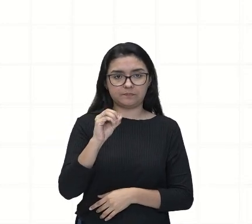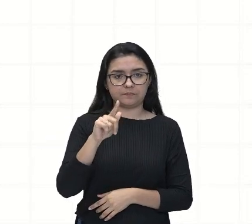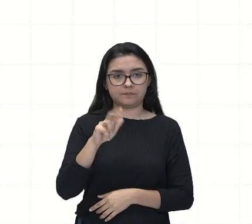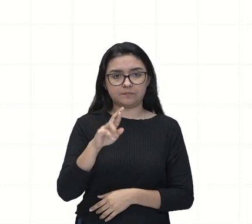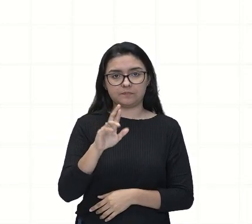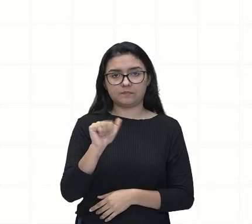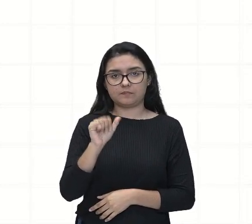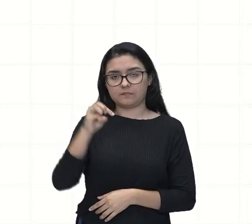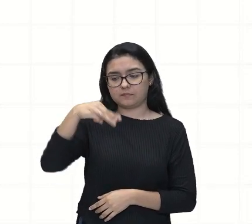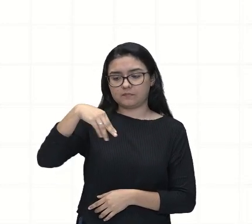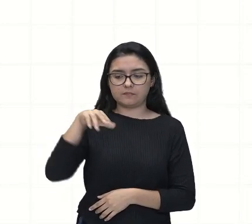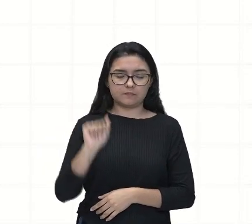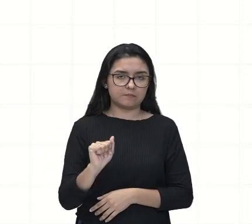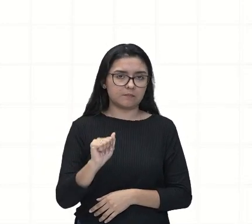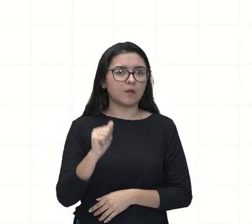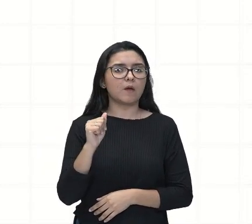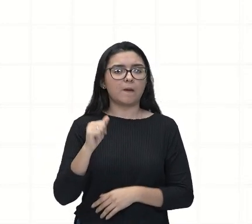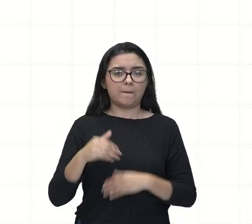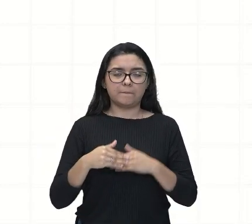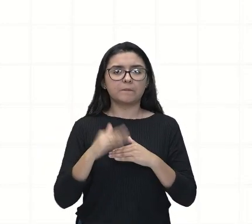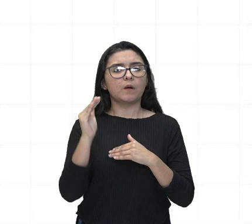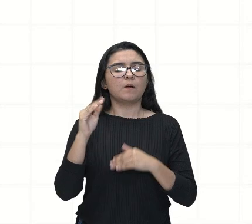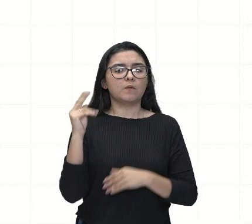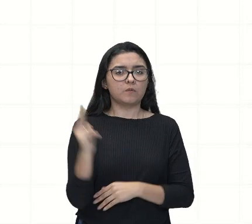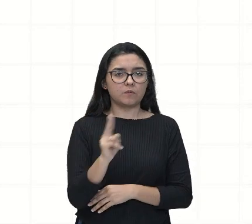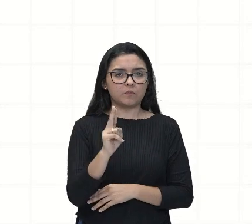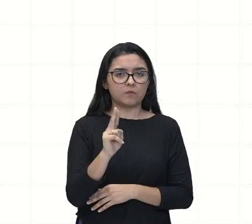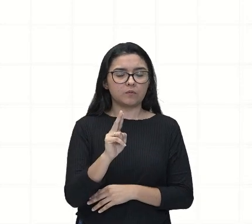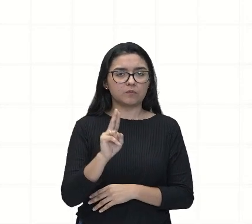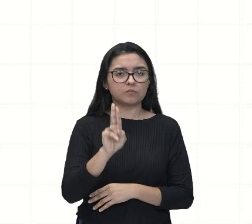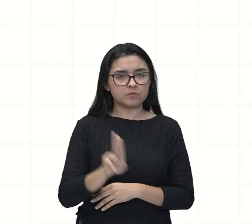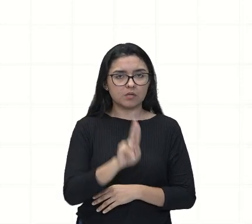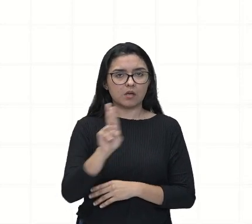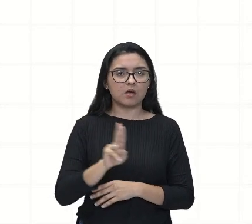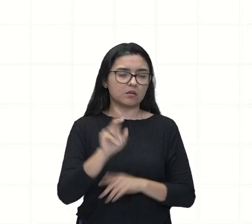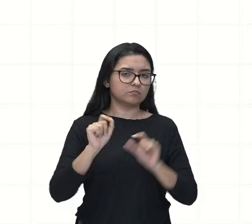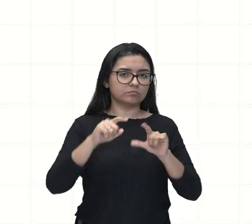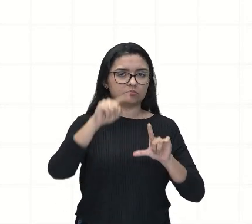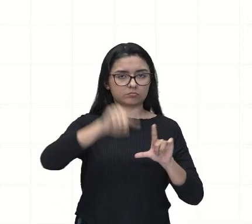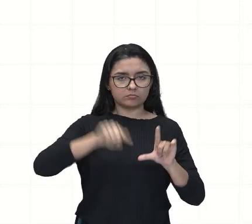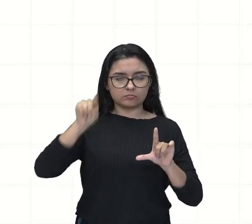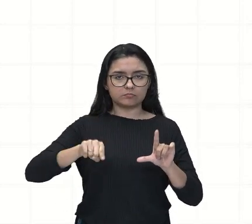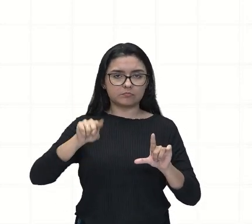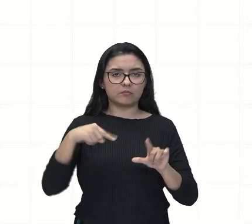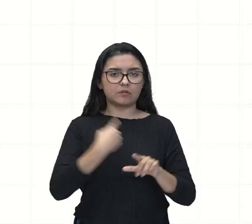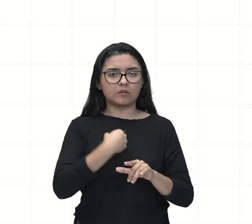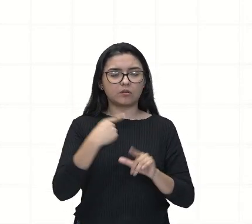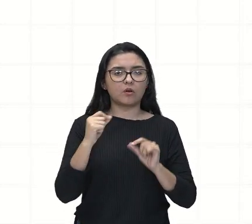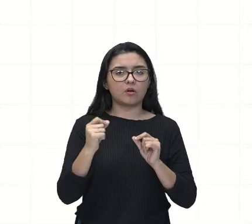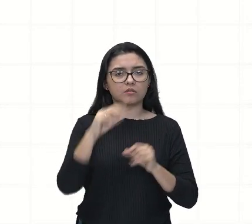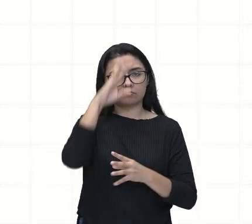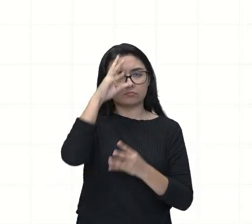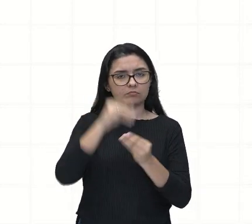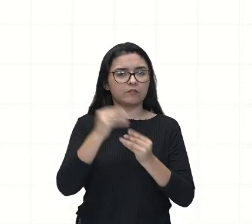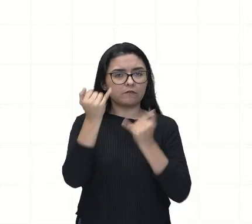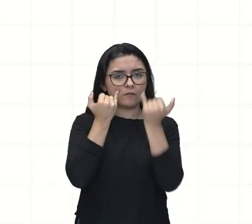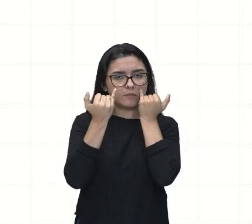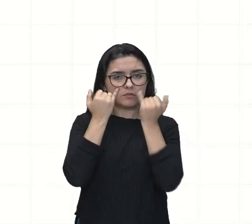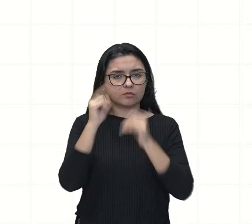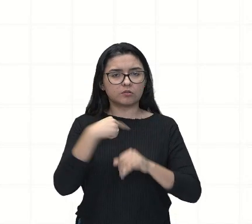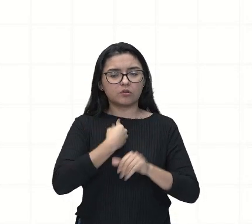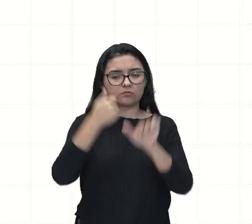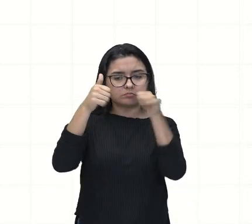eles são gráficos bastante usados na estatística para entender melhor os dados que estamos analisando.